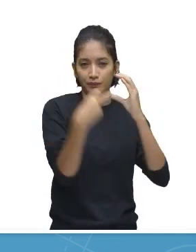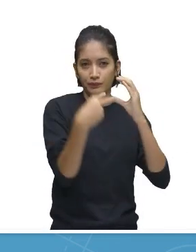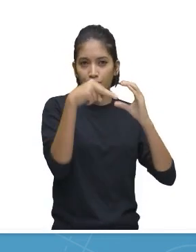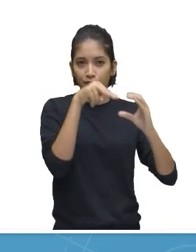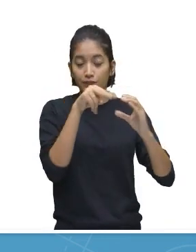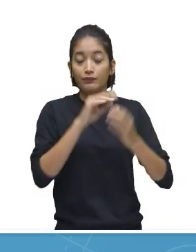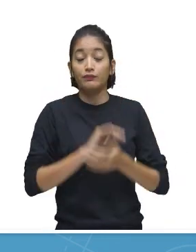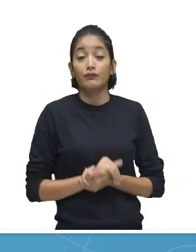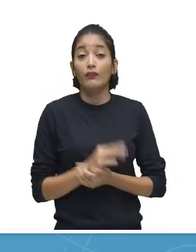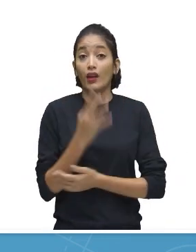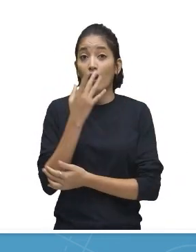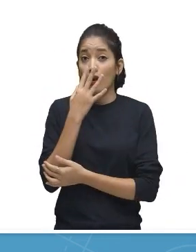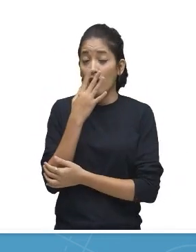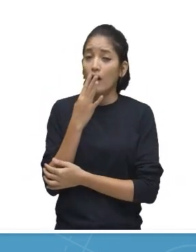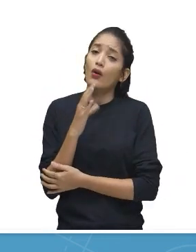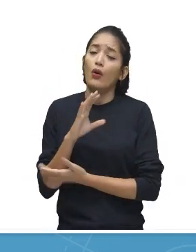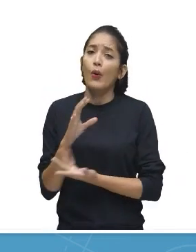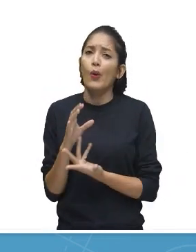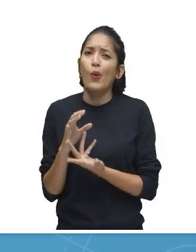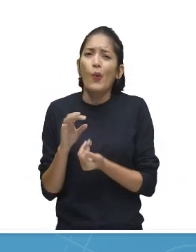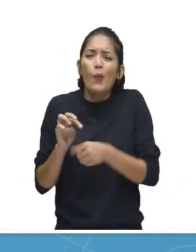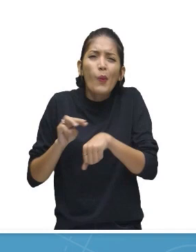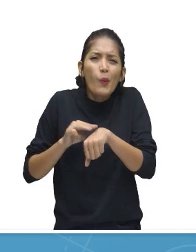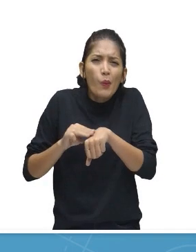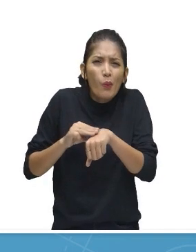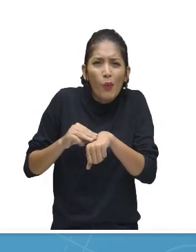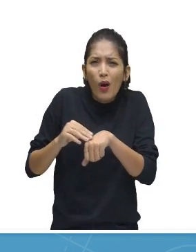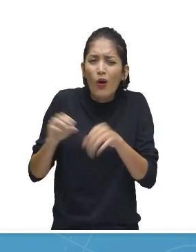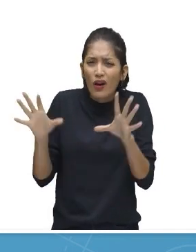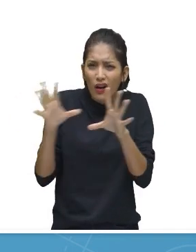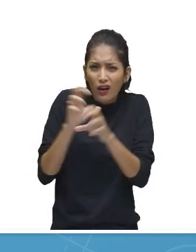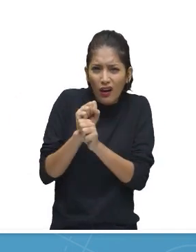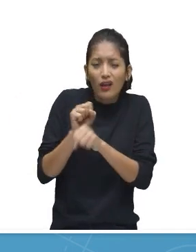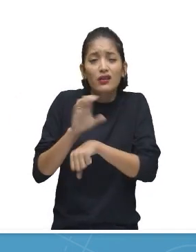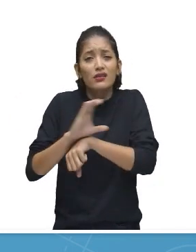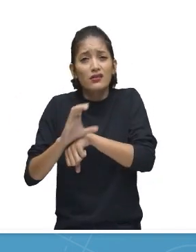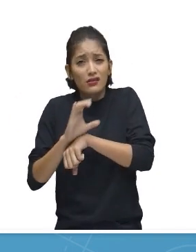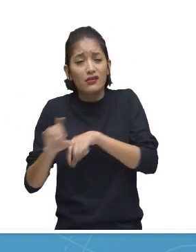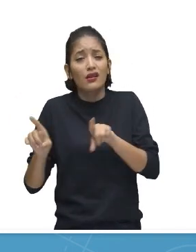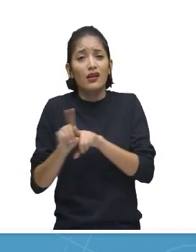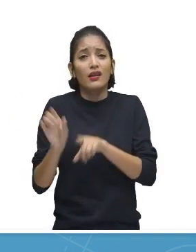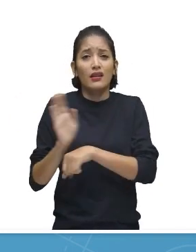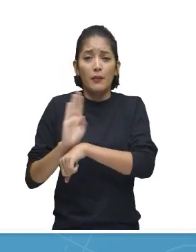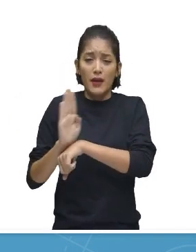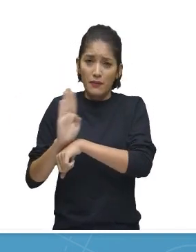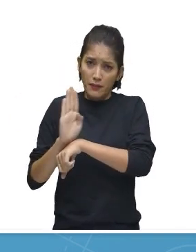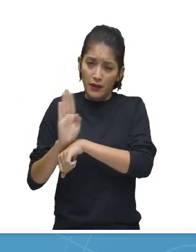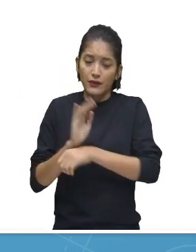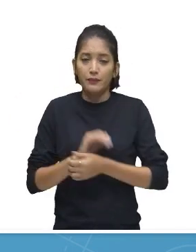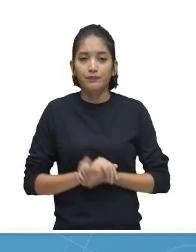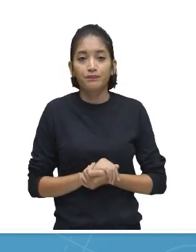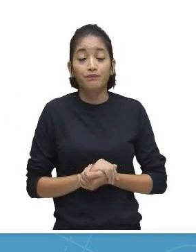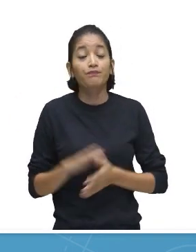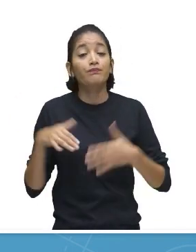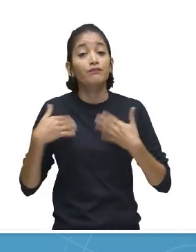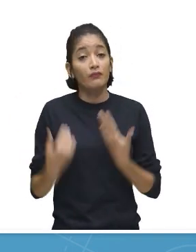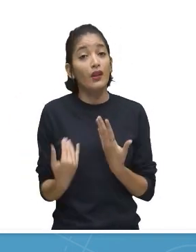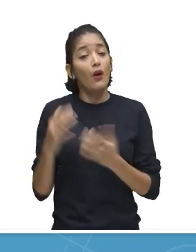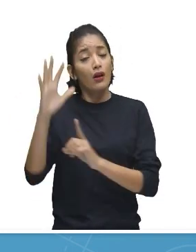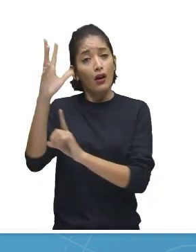se reduz a tons de castanho, cinza e bege. Então, como eu falei para vocês, o artista